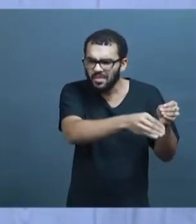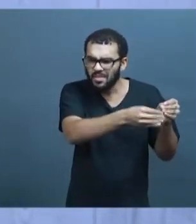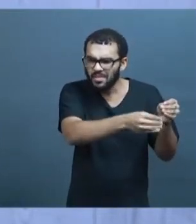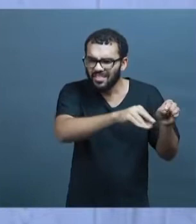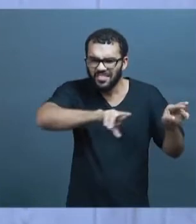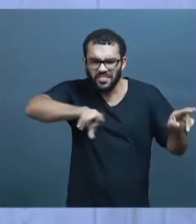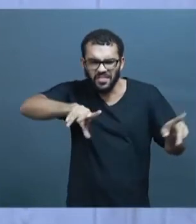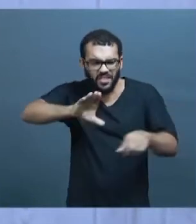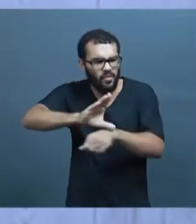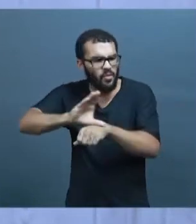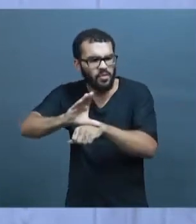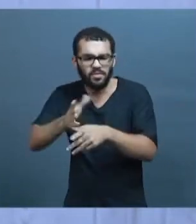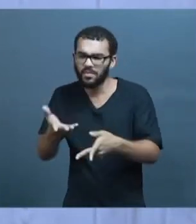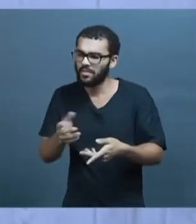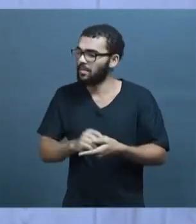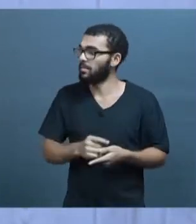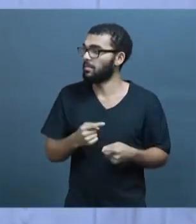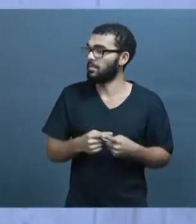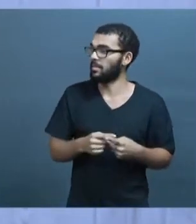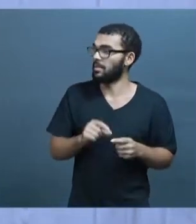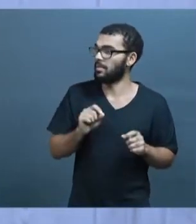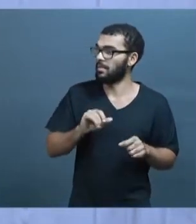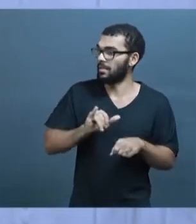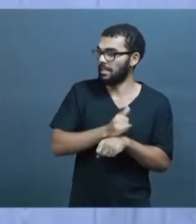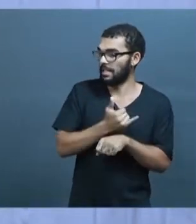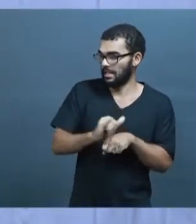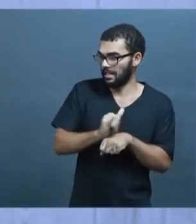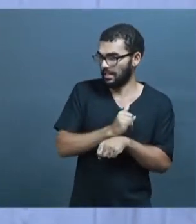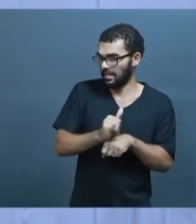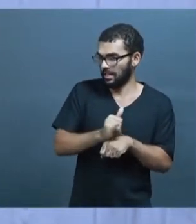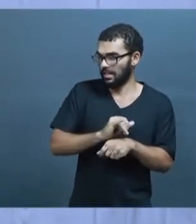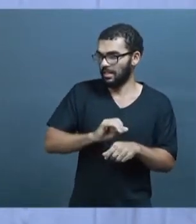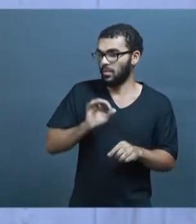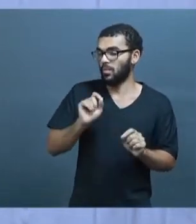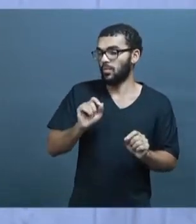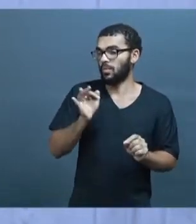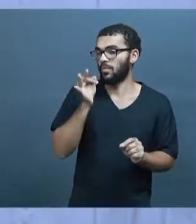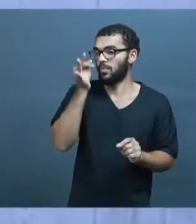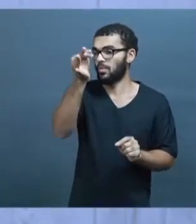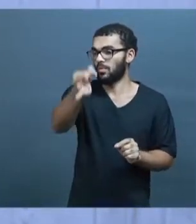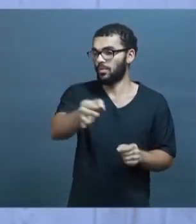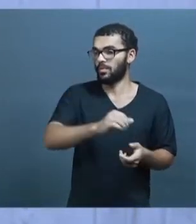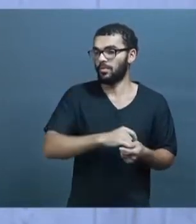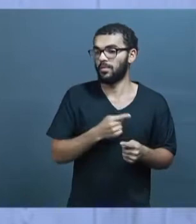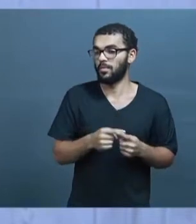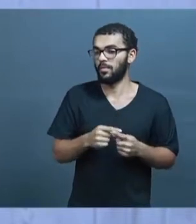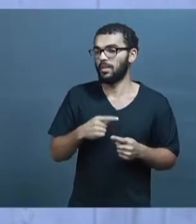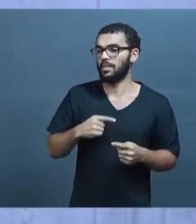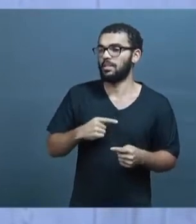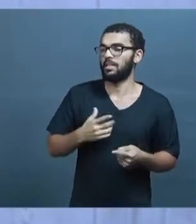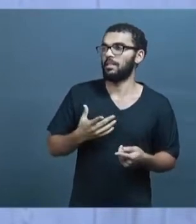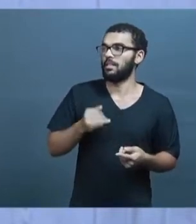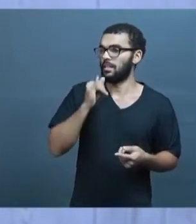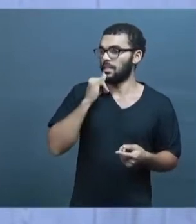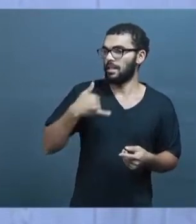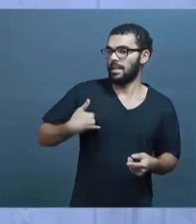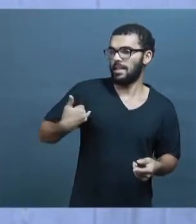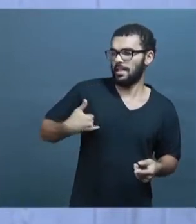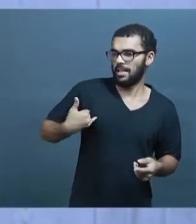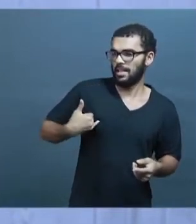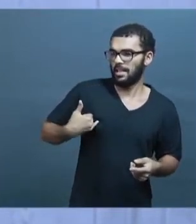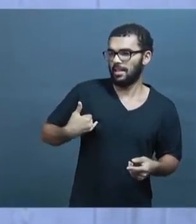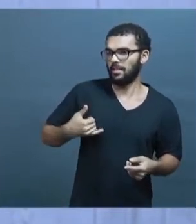prazo, porque nós comentamos nos dois programas anteriores que você tem uma elevação da idade de